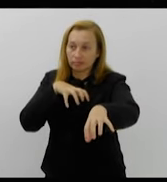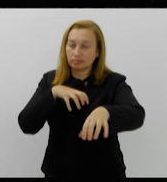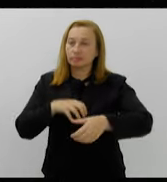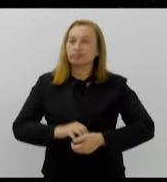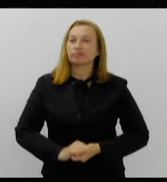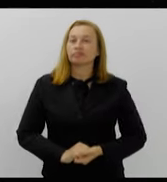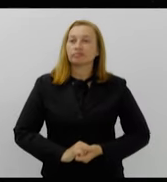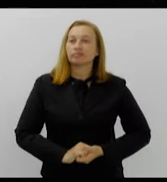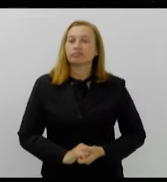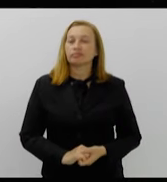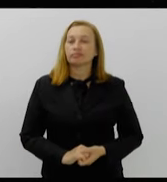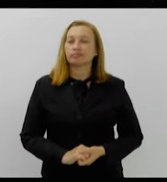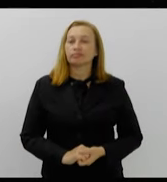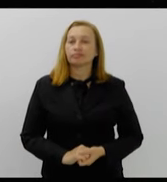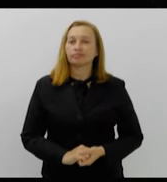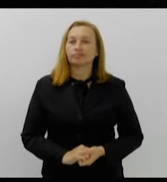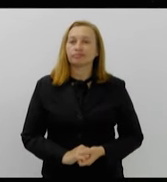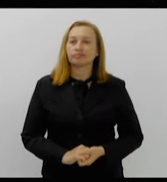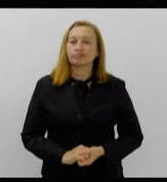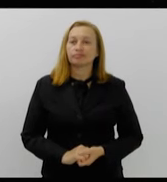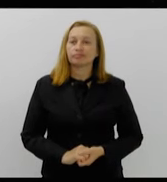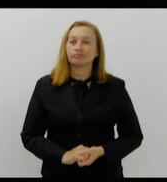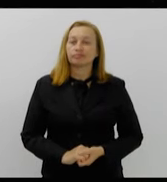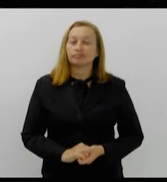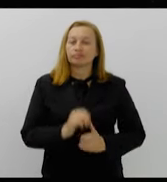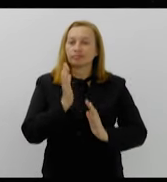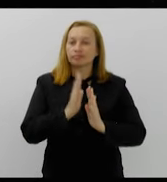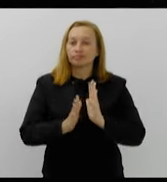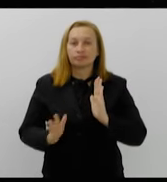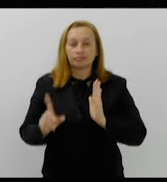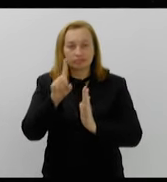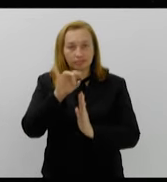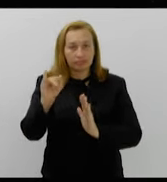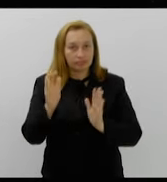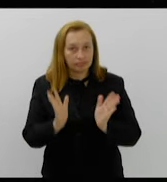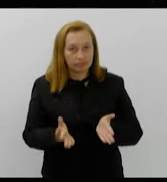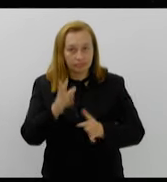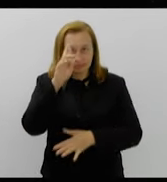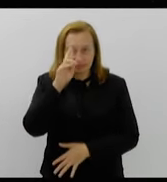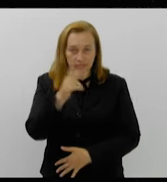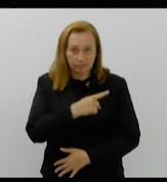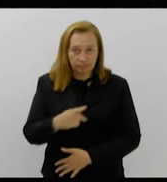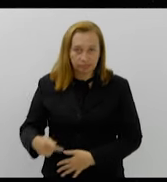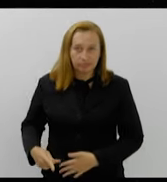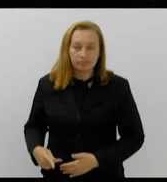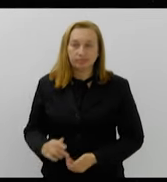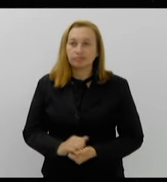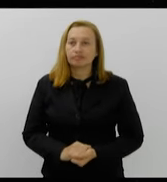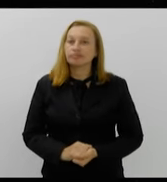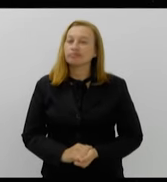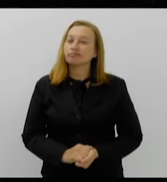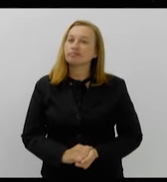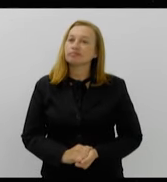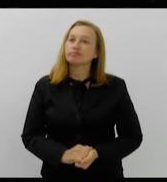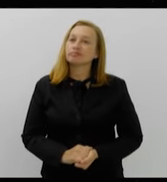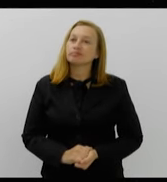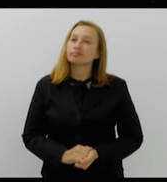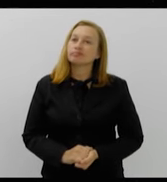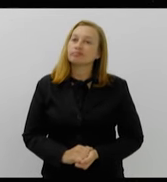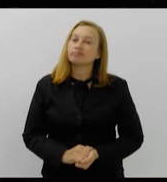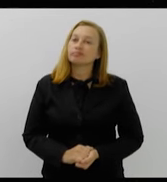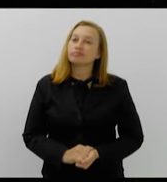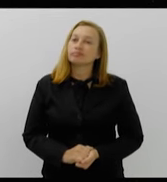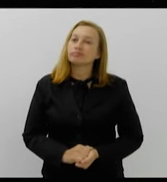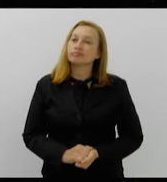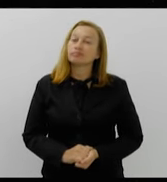remota o a ordem do dia hoje senhor presidente foi dominada